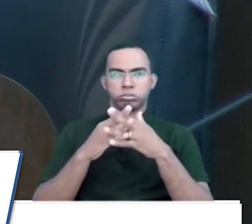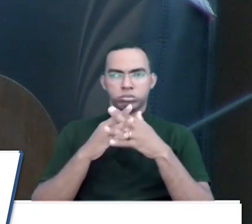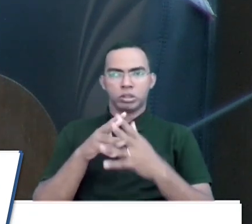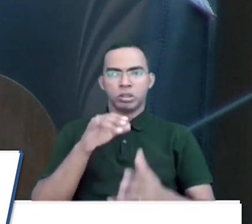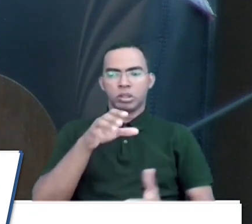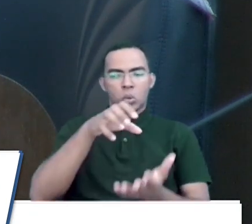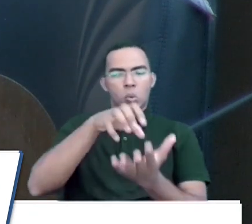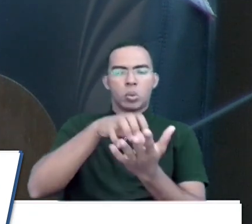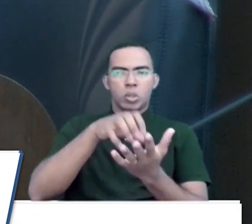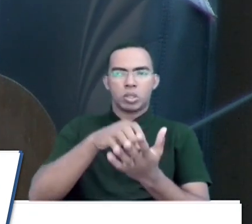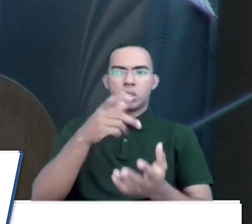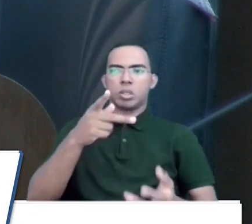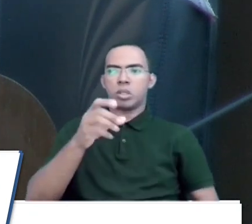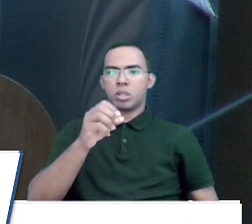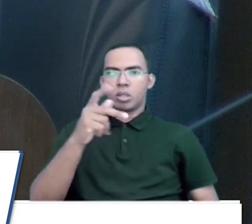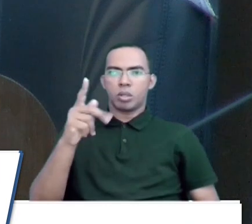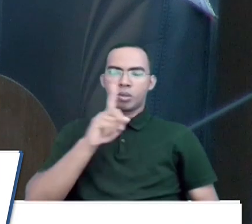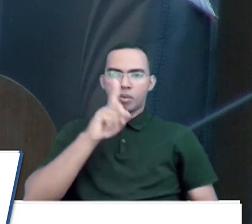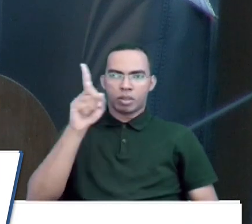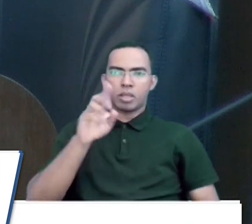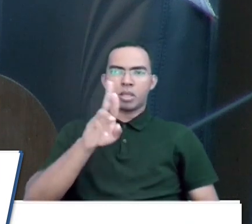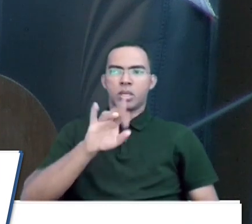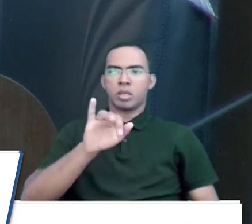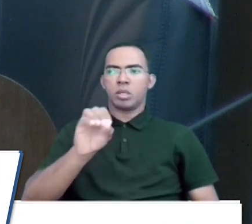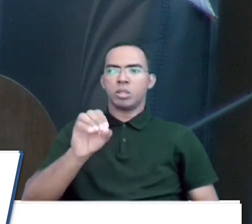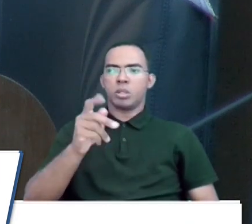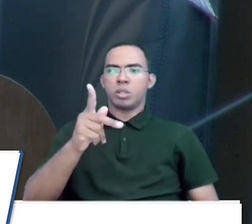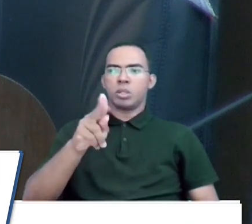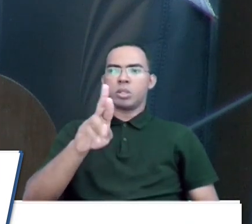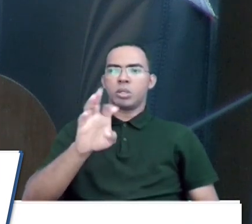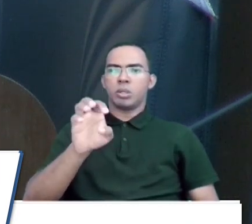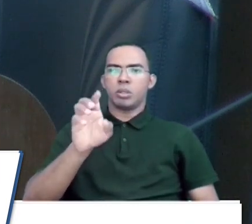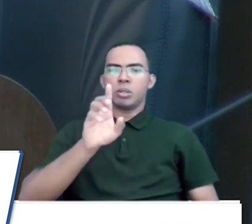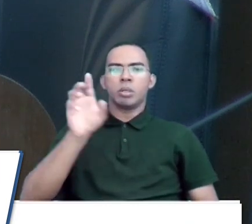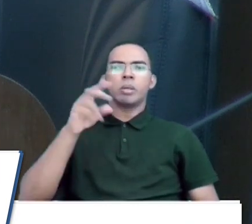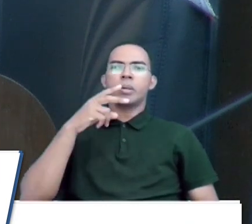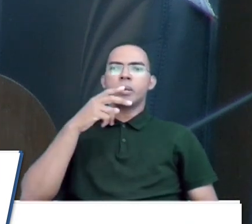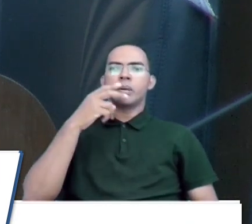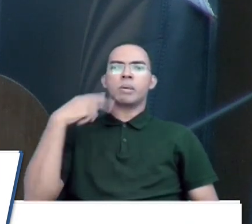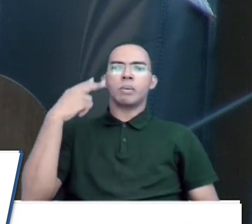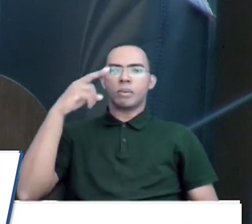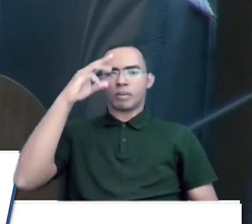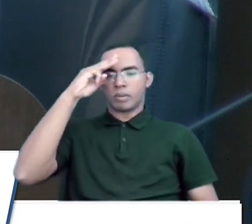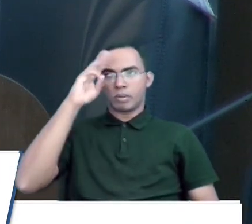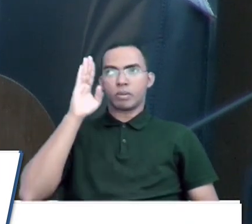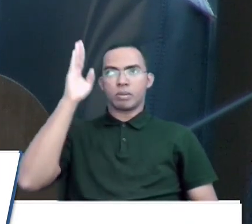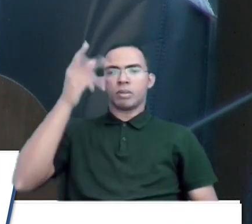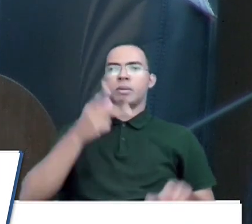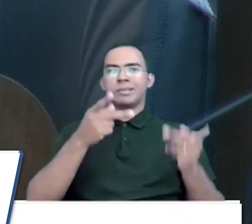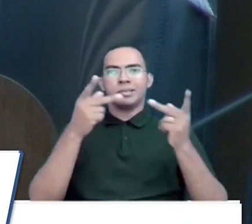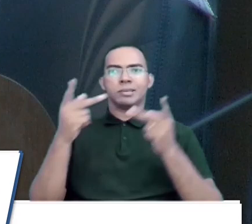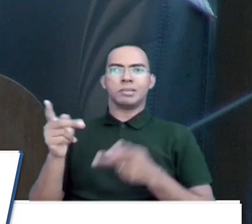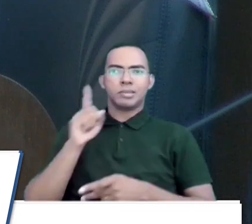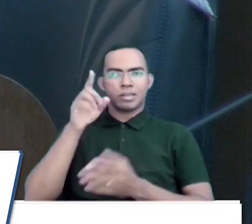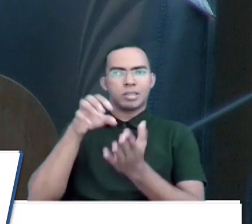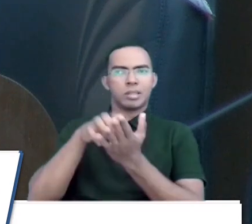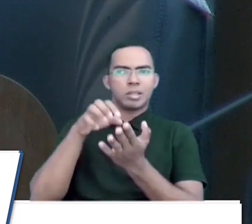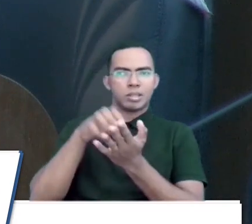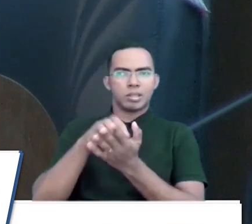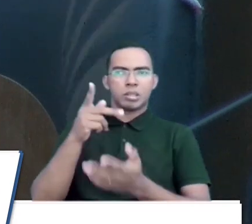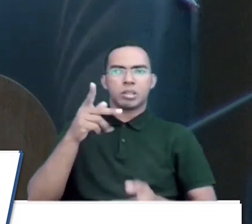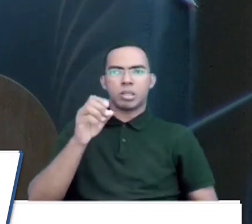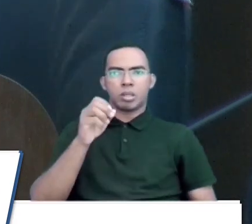Pop de Rio Preto, nós passamos lá, o Marcelo Tide até falou, vamos passar por lá, nós passamos. O Centro Pop de Rio